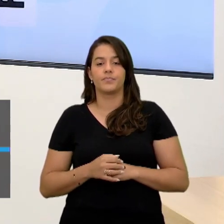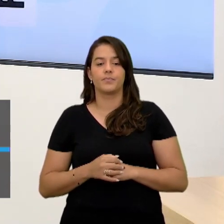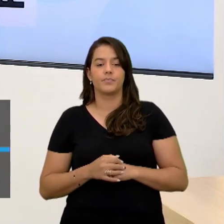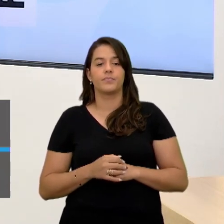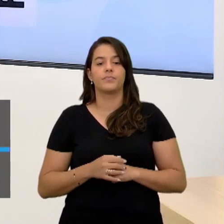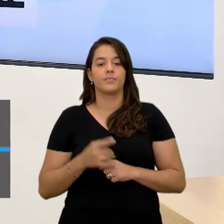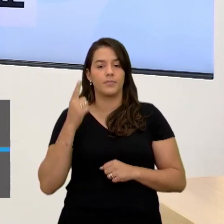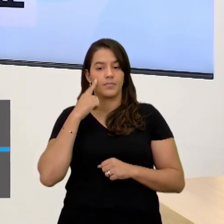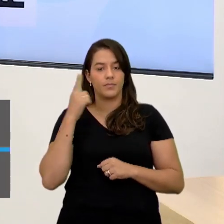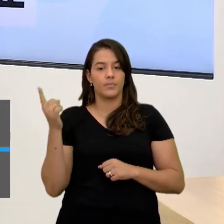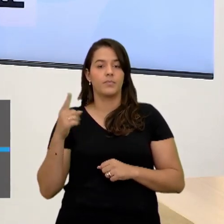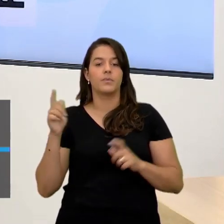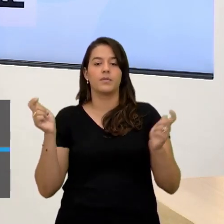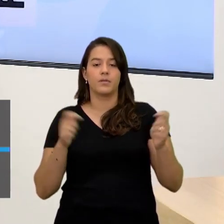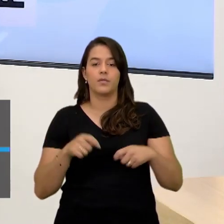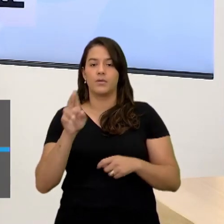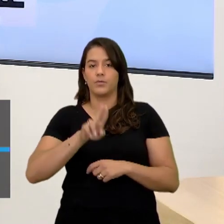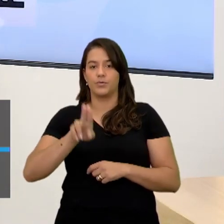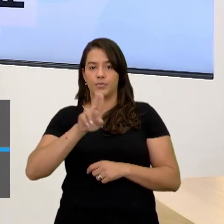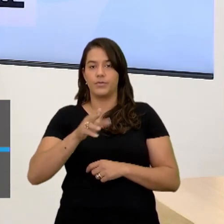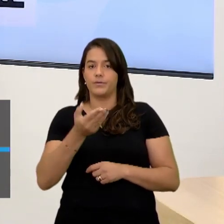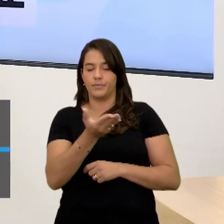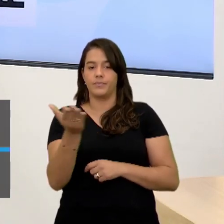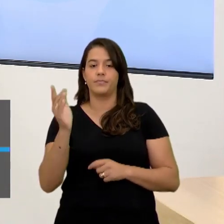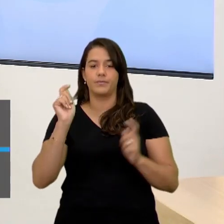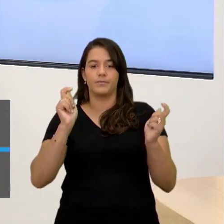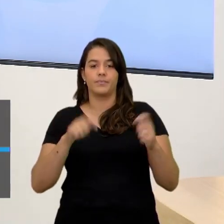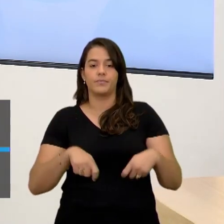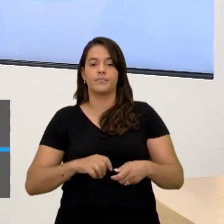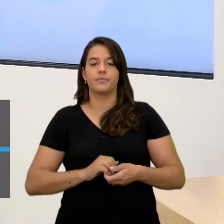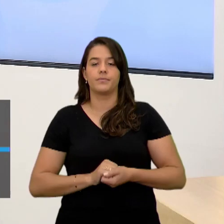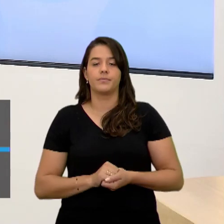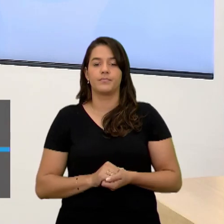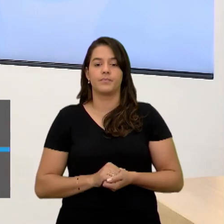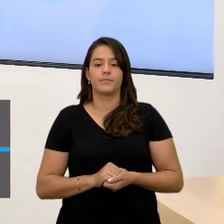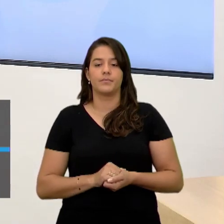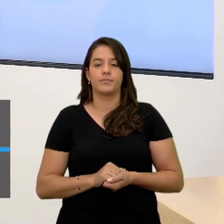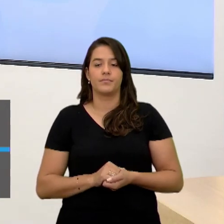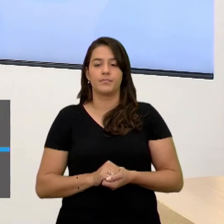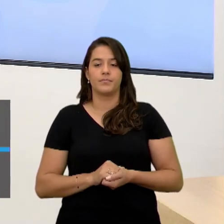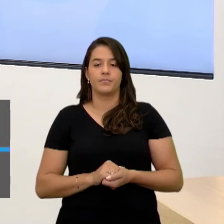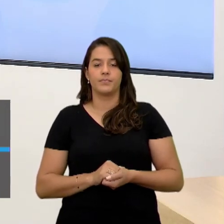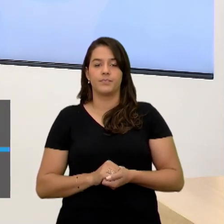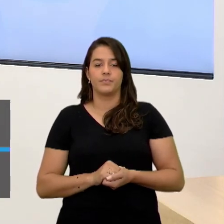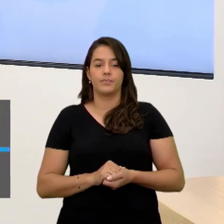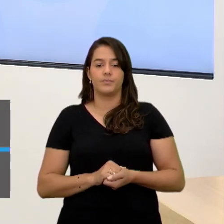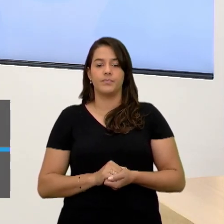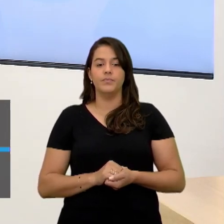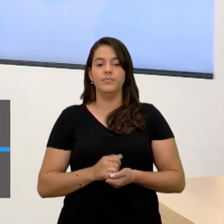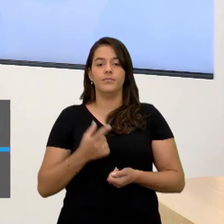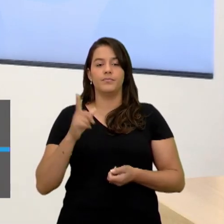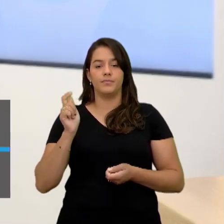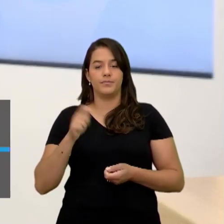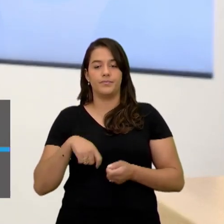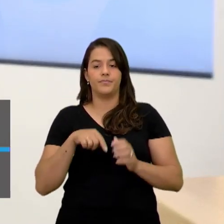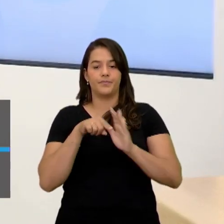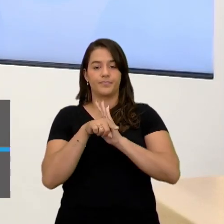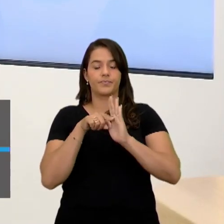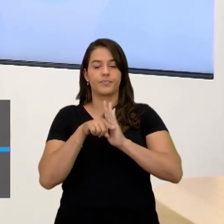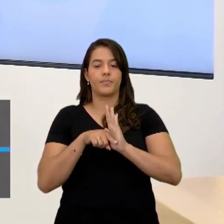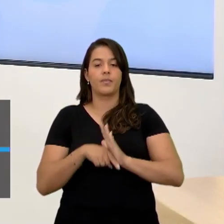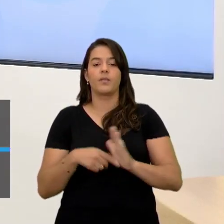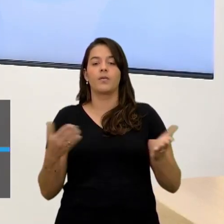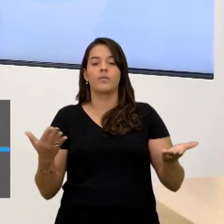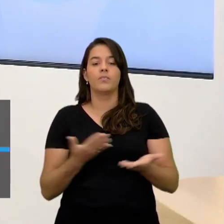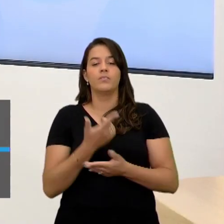não me lembro, mas assim, beleza, utiliza, tá bom? Mas, aqui, eu dei uma pesquisada e eu vou apontar aqui